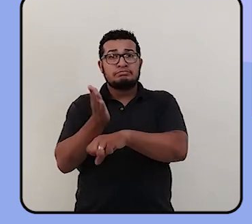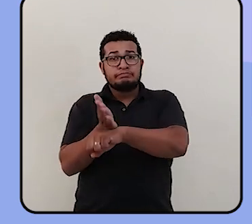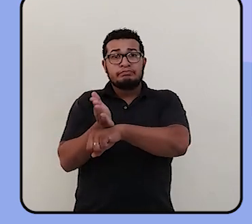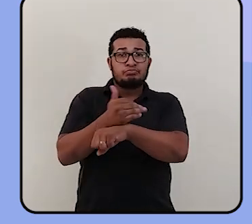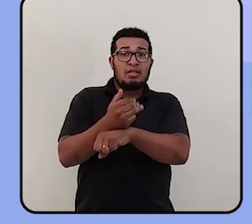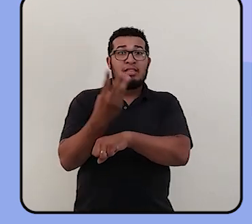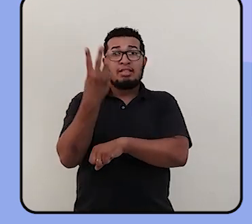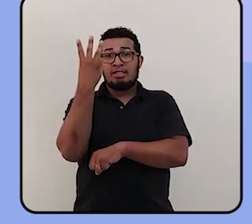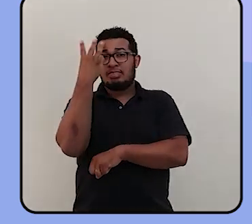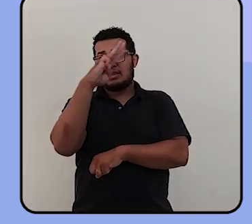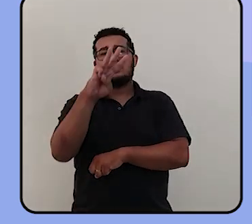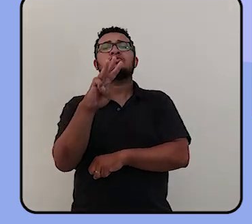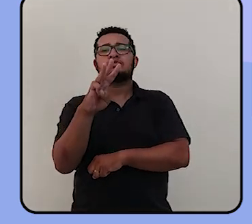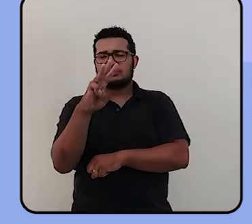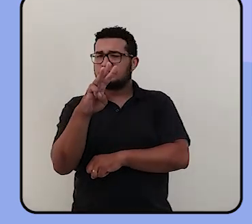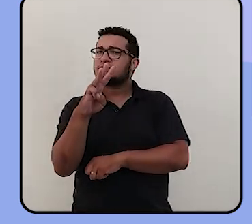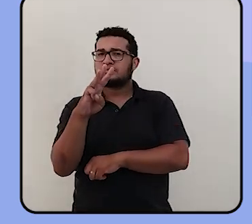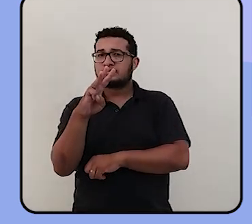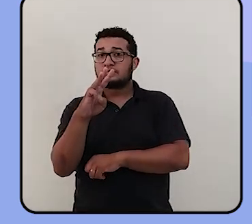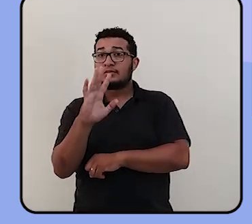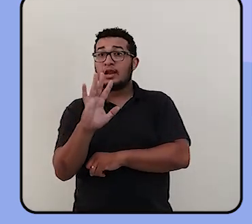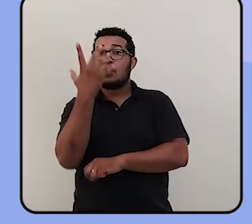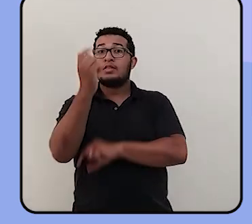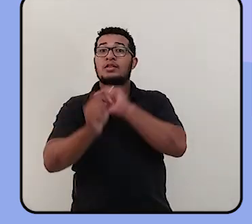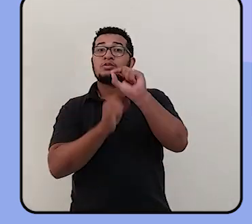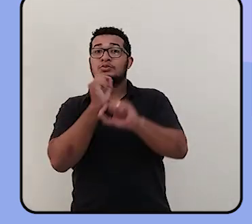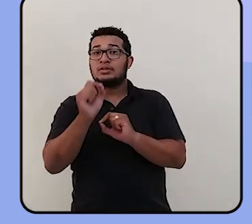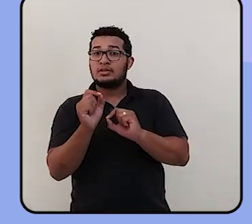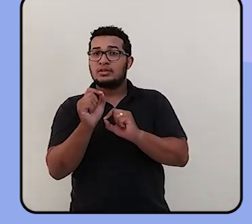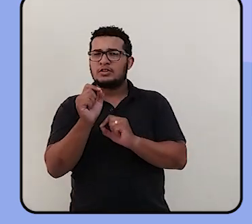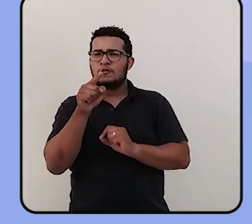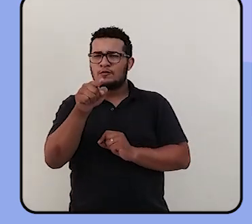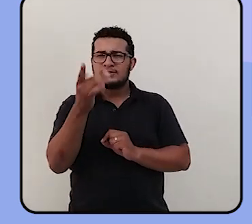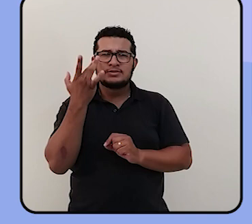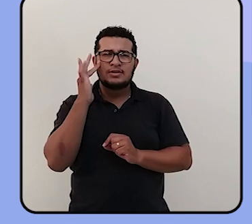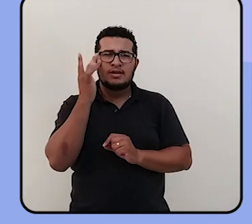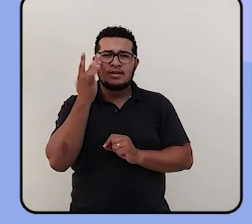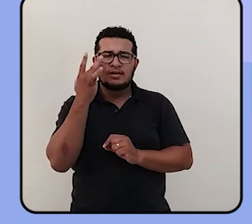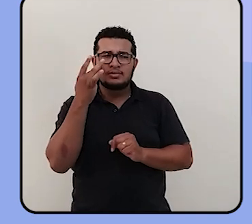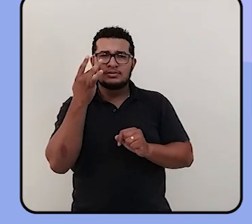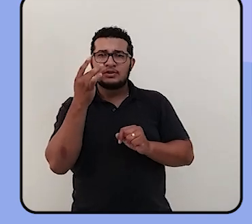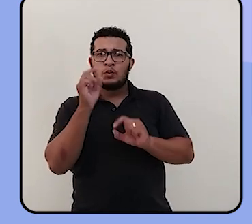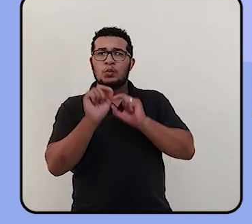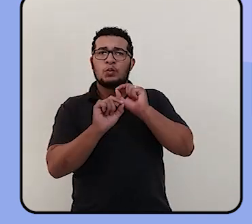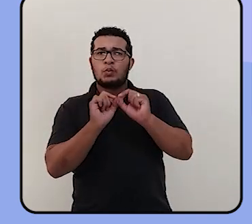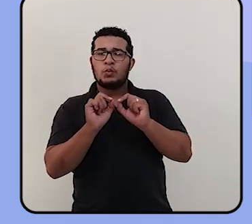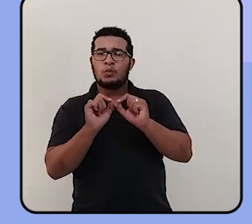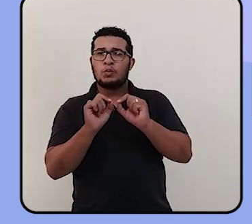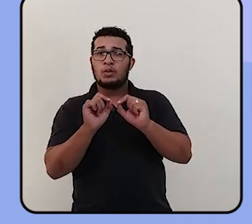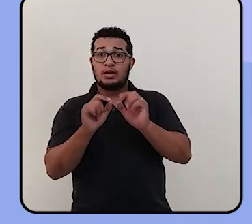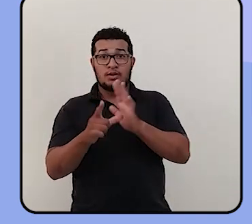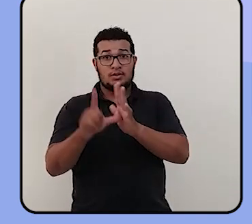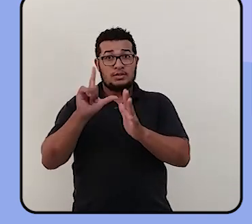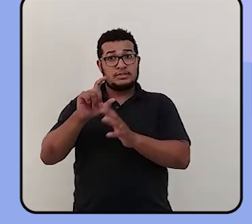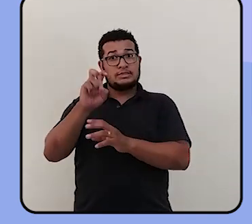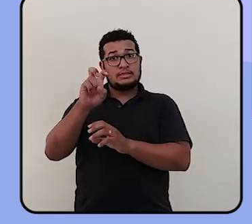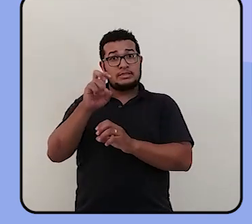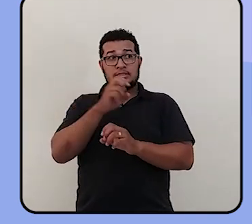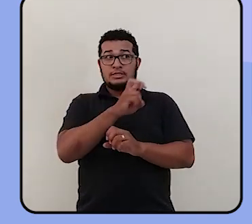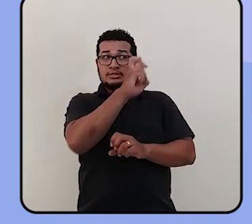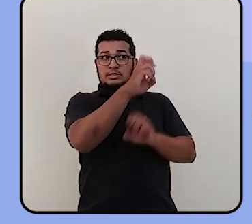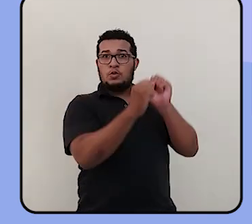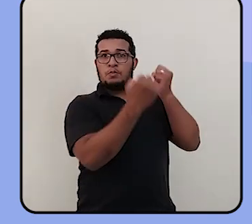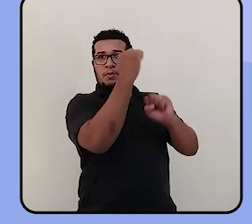apenas 3 dias. E aí o que você acha que vai acontecer, hein? Você acha que quando eram